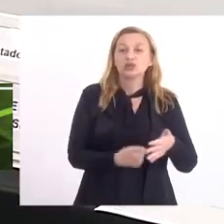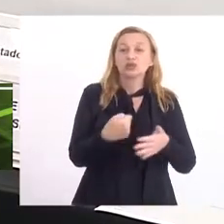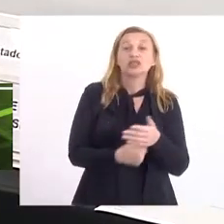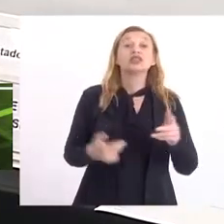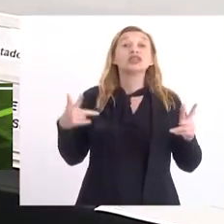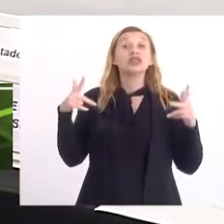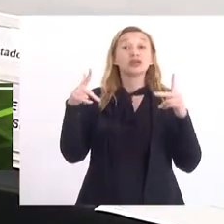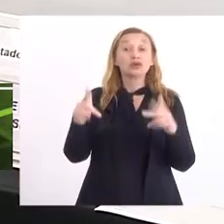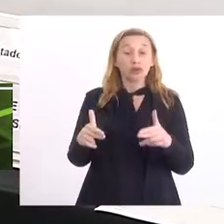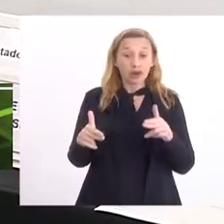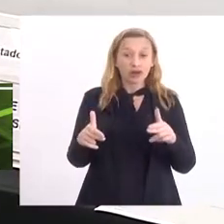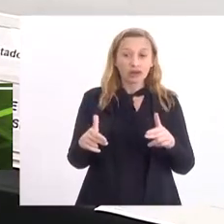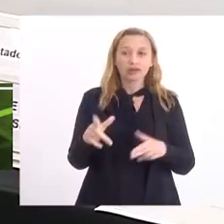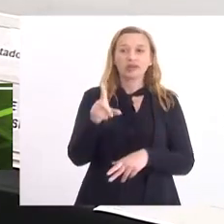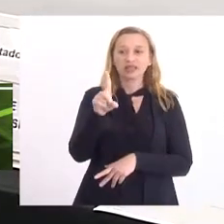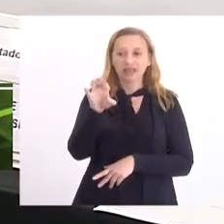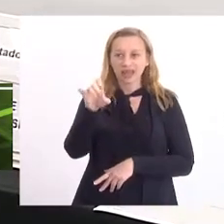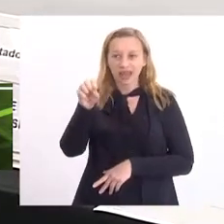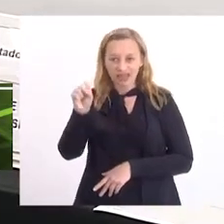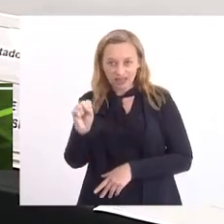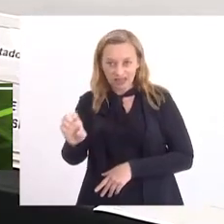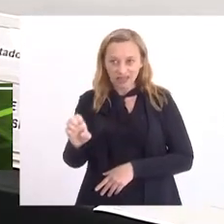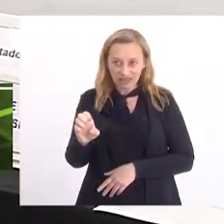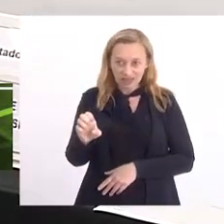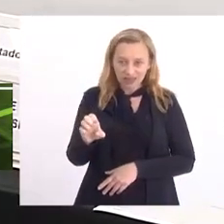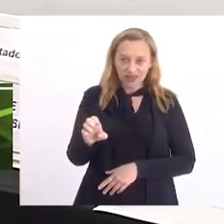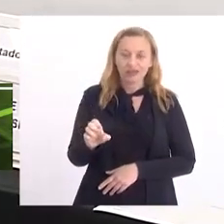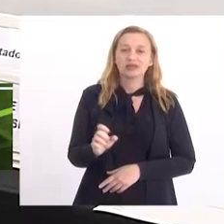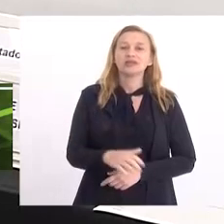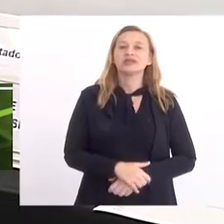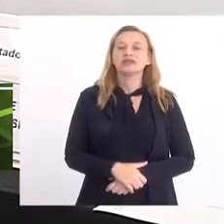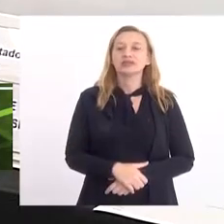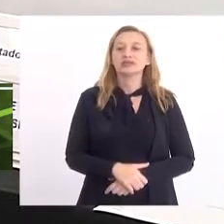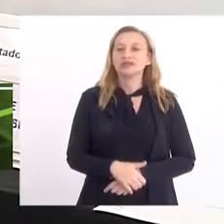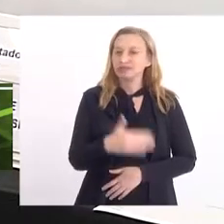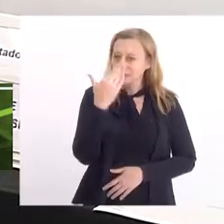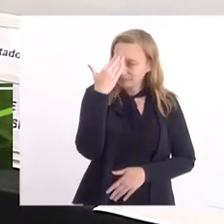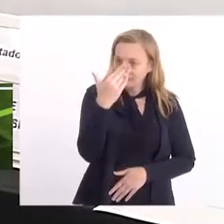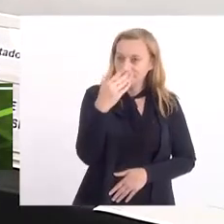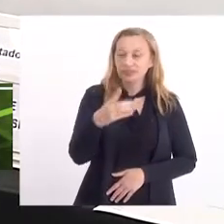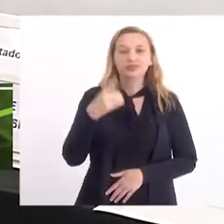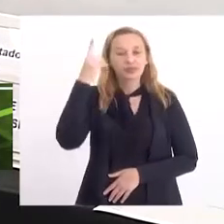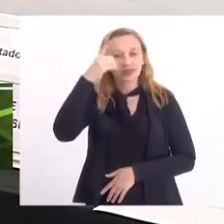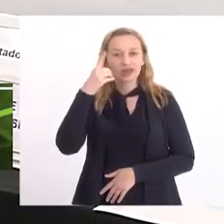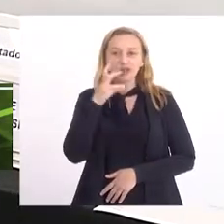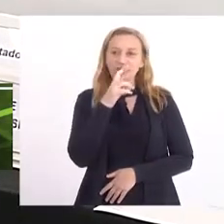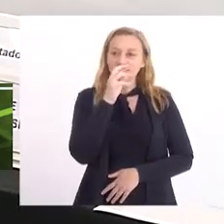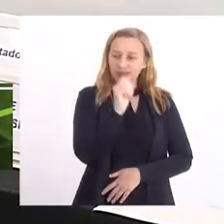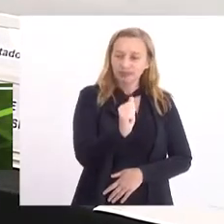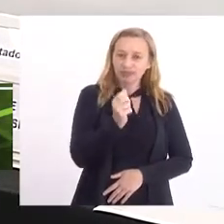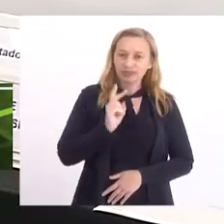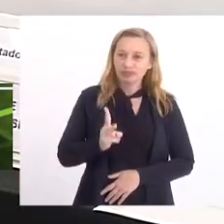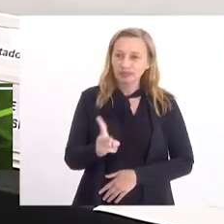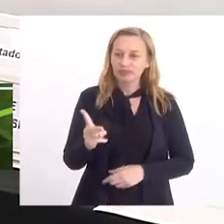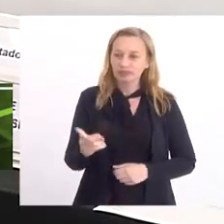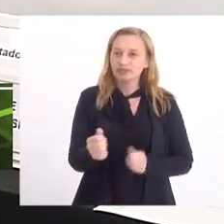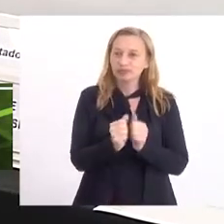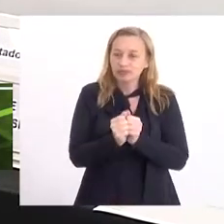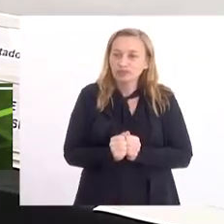Que é a luta para o Degase, o melhor para o Degase. Agradeço o deputado Rodrigo por estar sempre